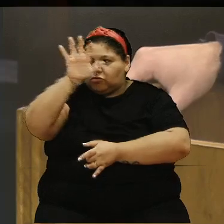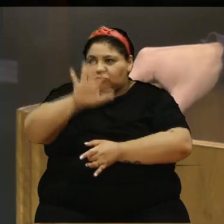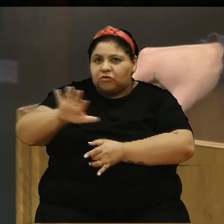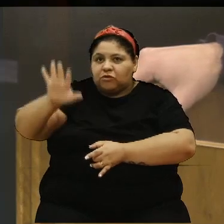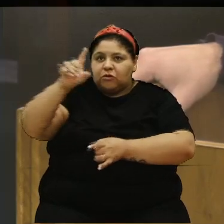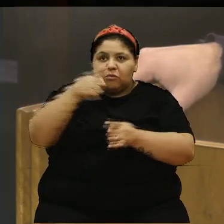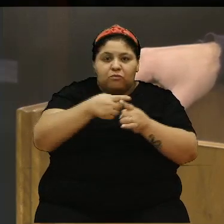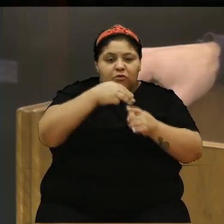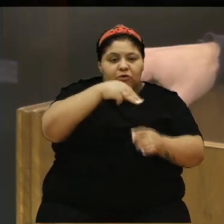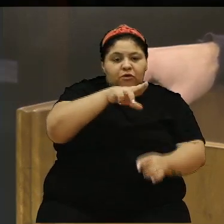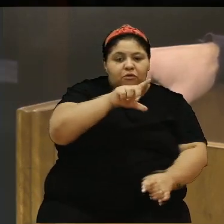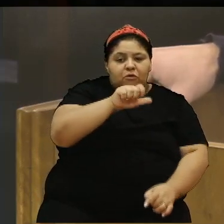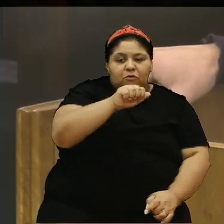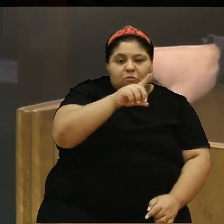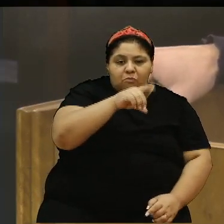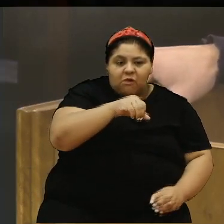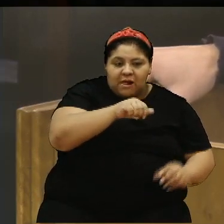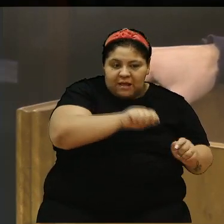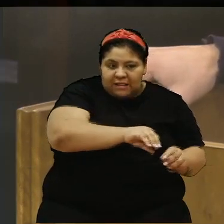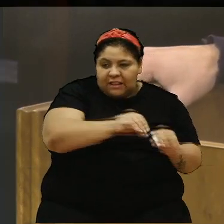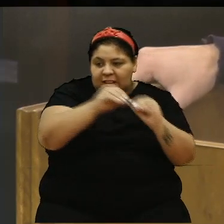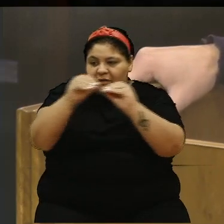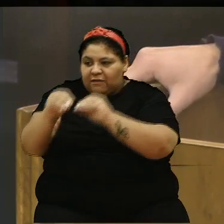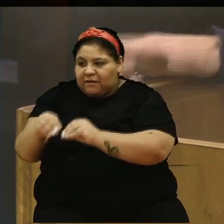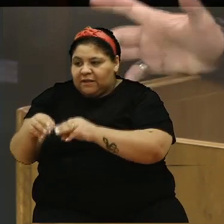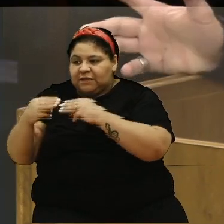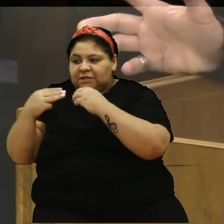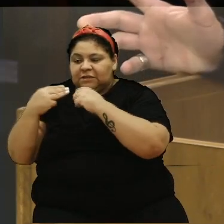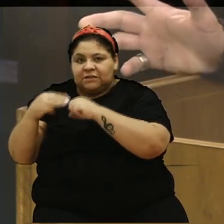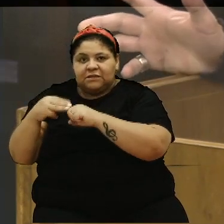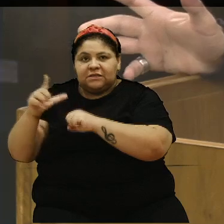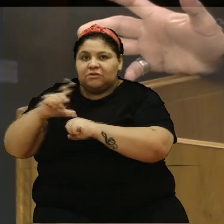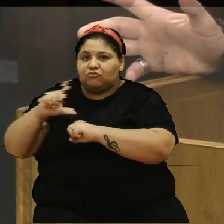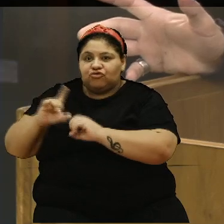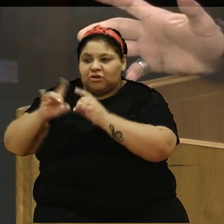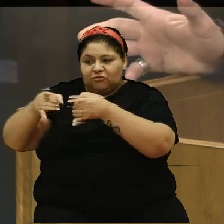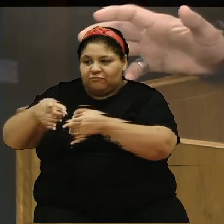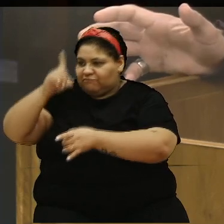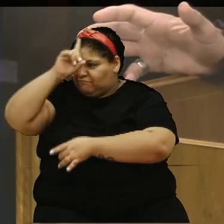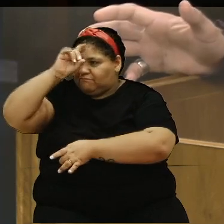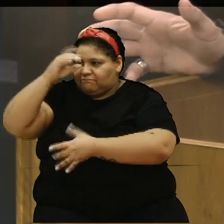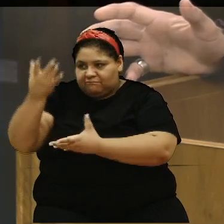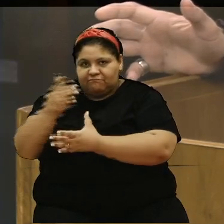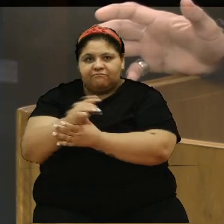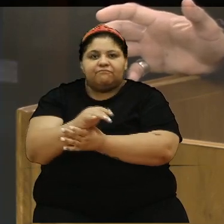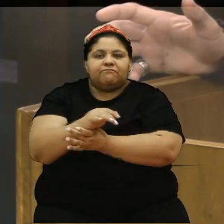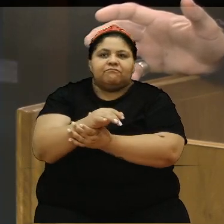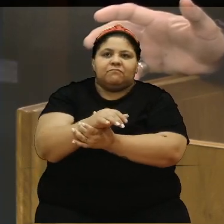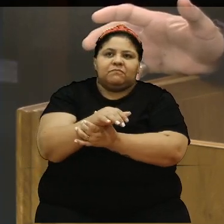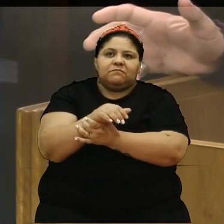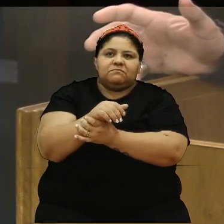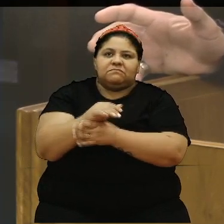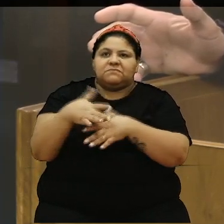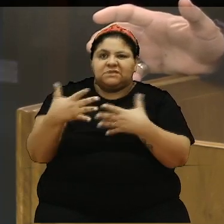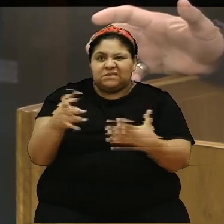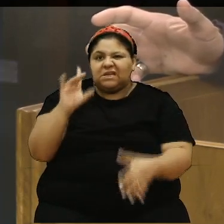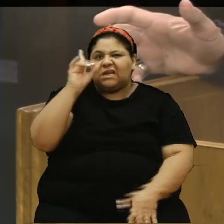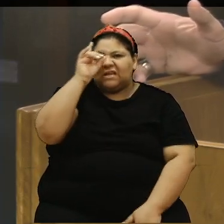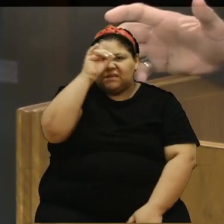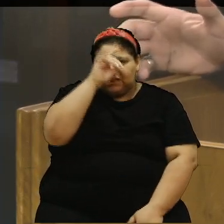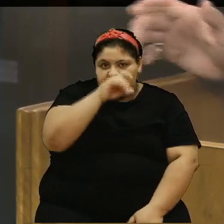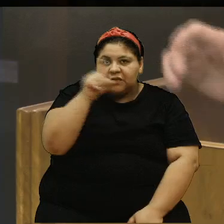da Mulada levaram ele para São Marcos, porque não tinha leito. Então, assim, é